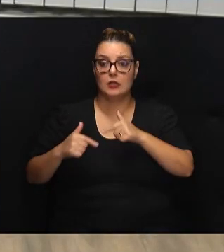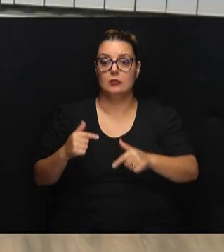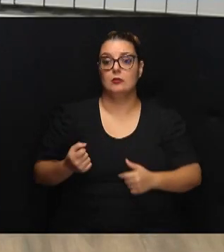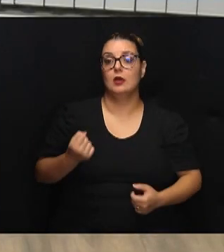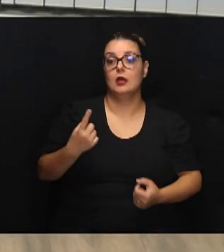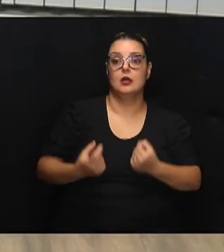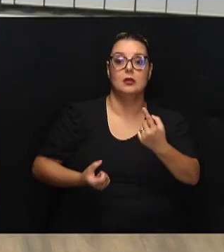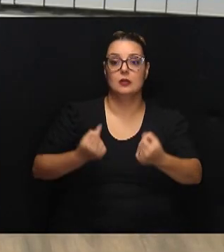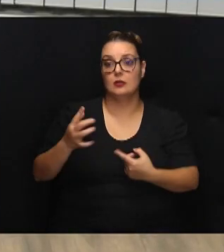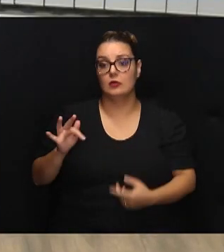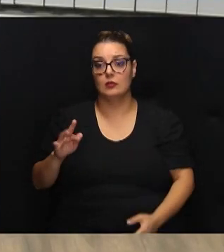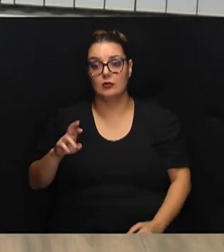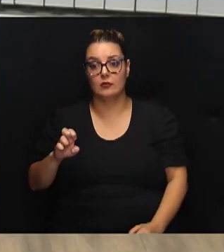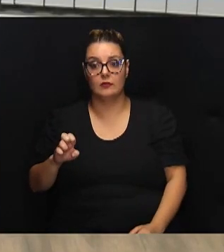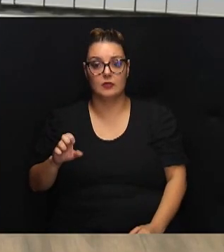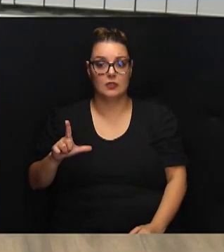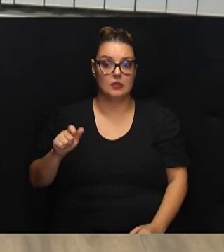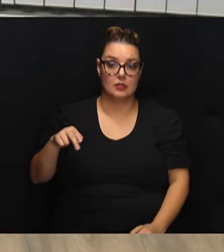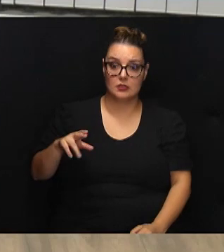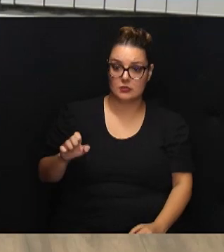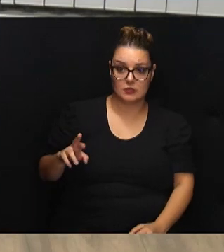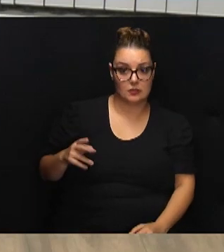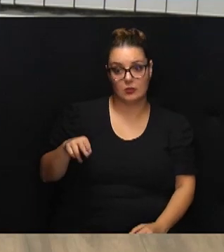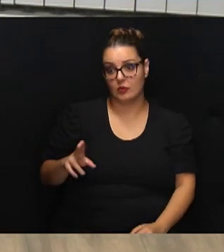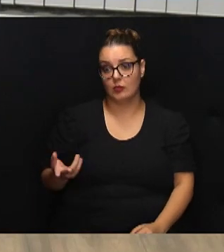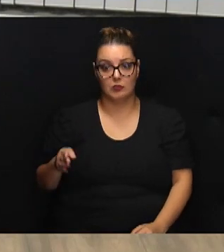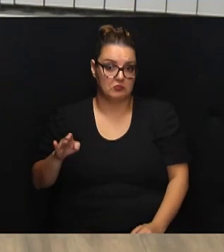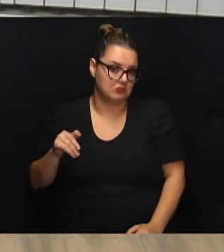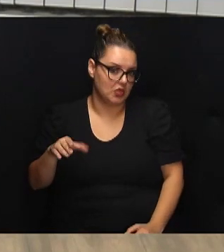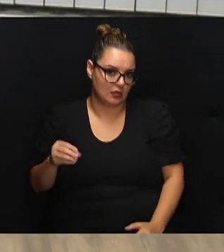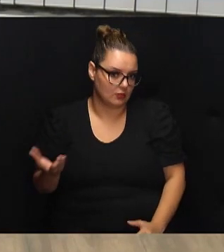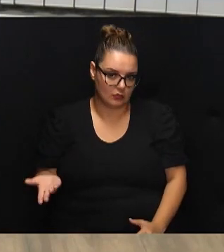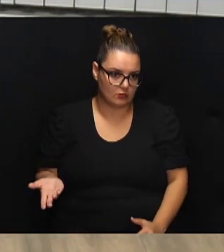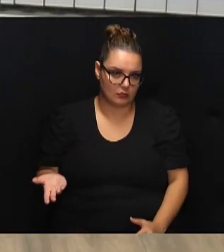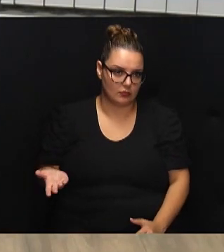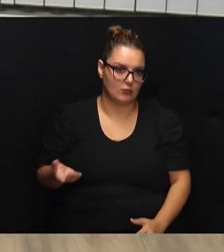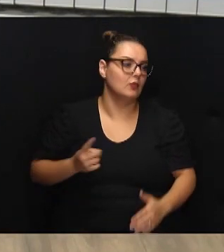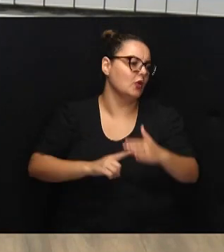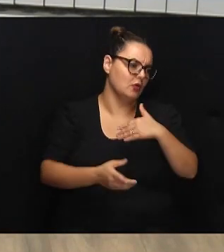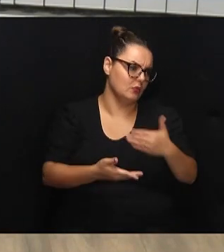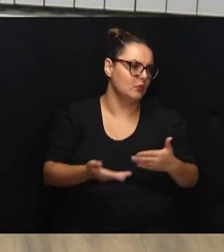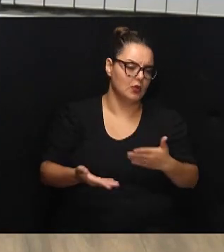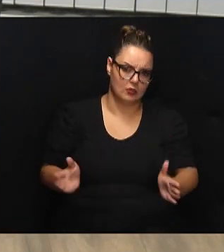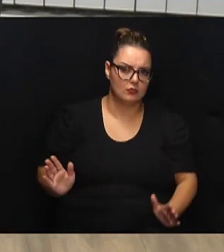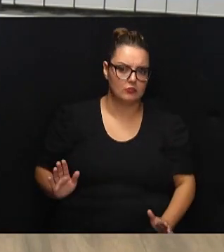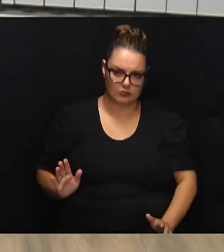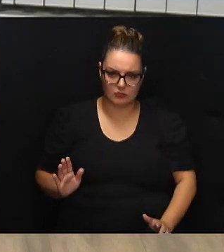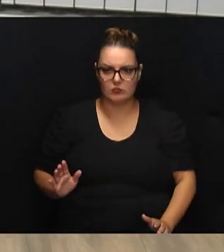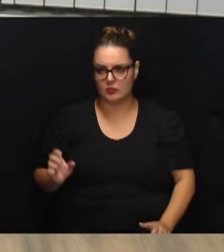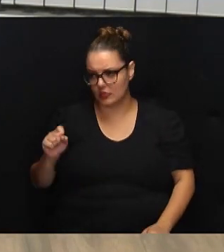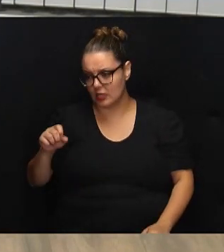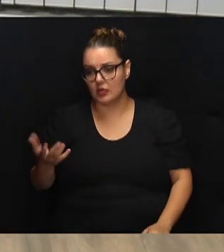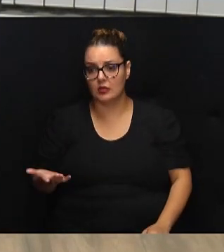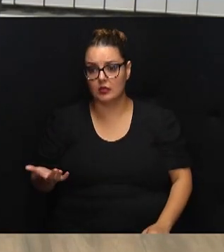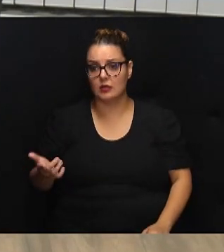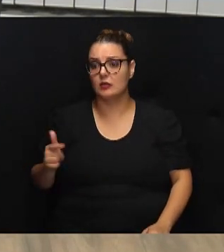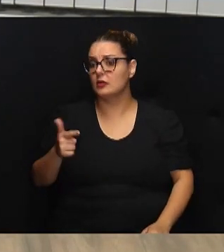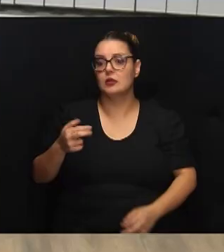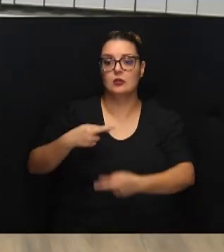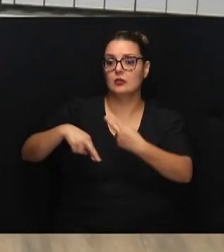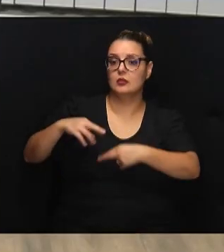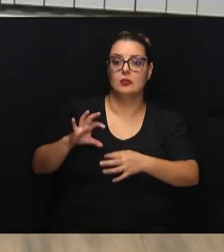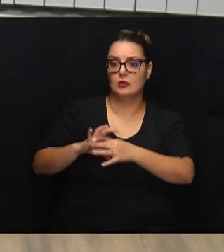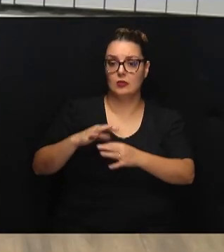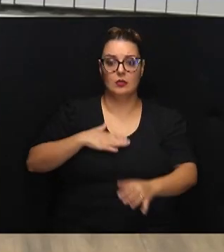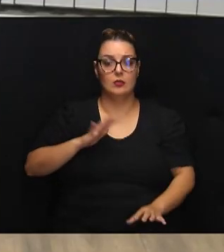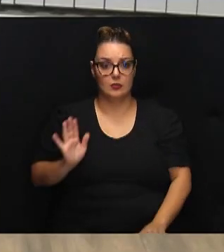como freelancer ou como um prestador de serviço, né? Sem qualquer vínculo